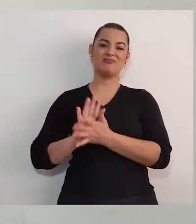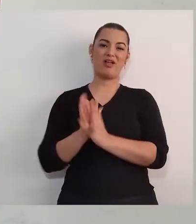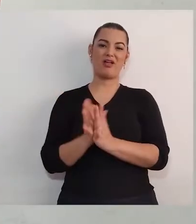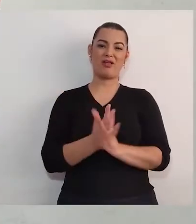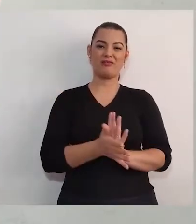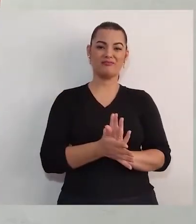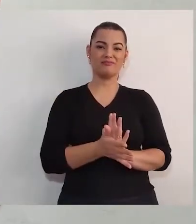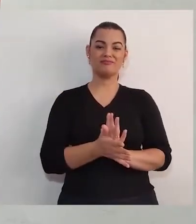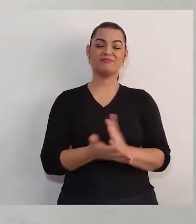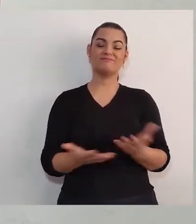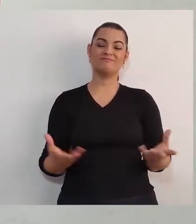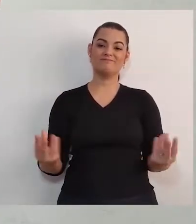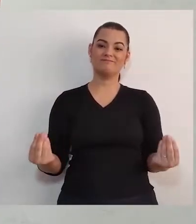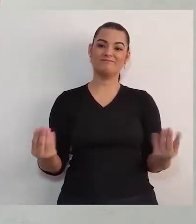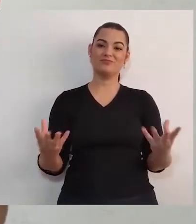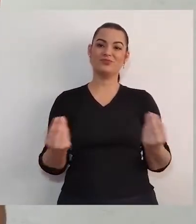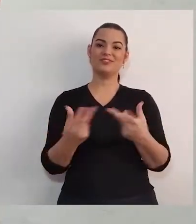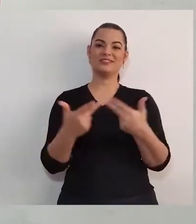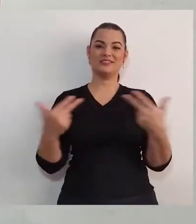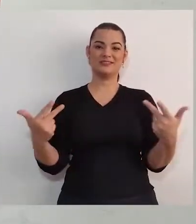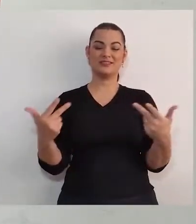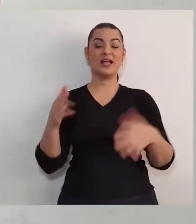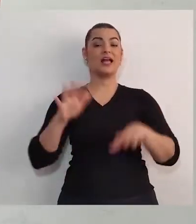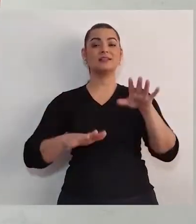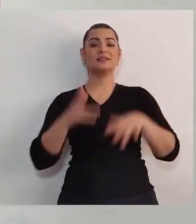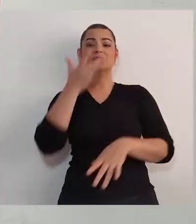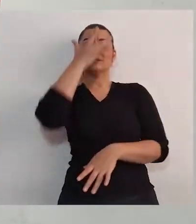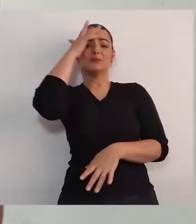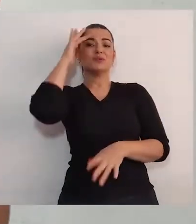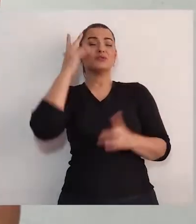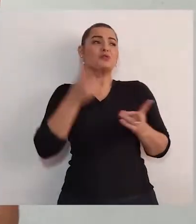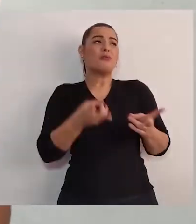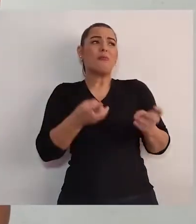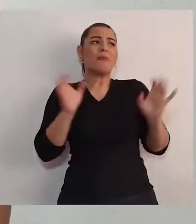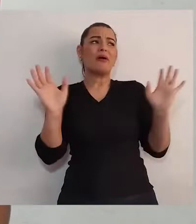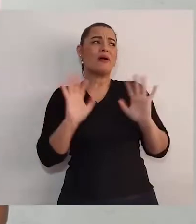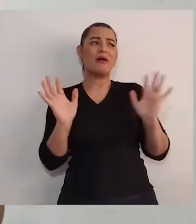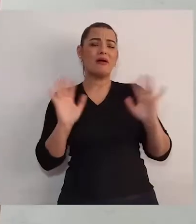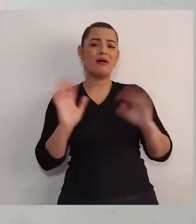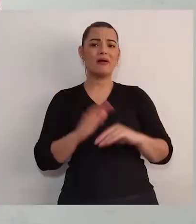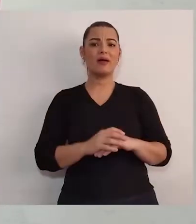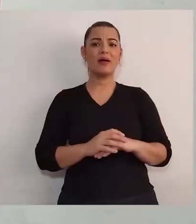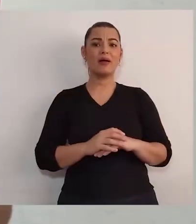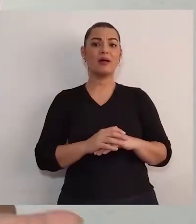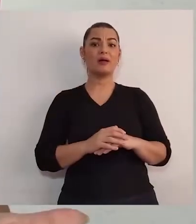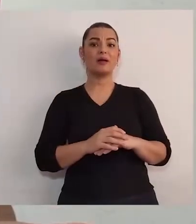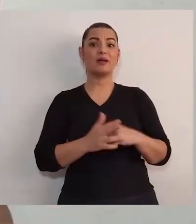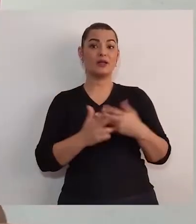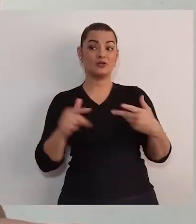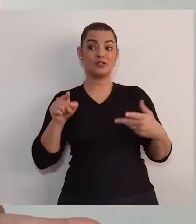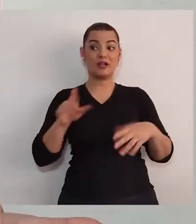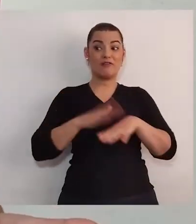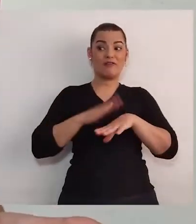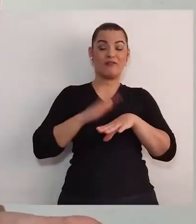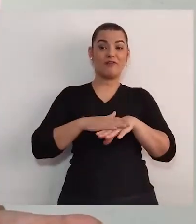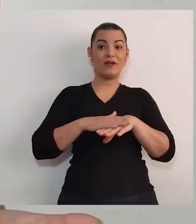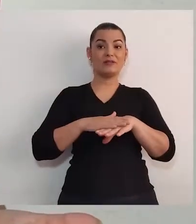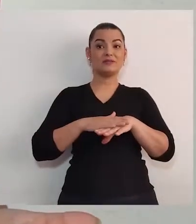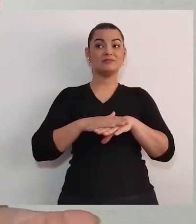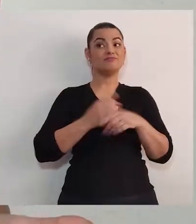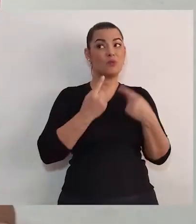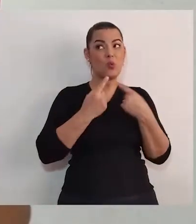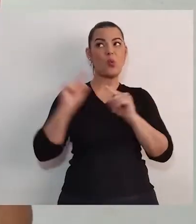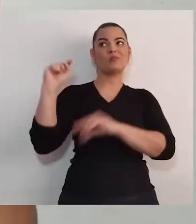coisa. E às vezes, turma, as pessoas nem percebem que o que elas estão fazendo é um impacto ambiental,